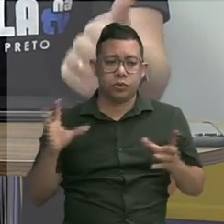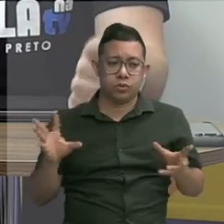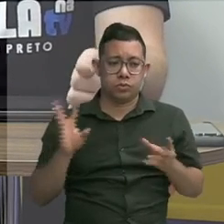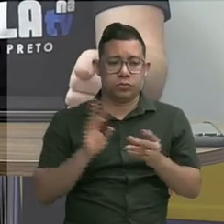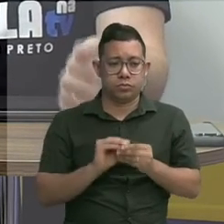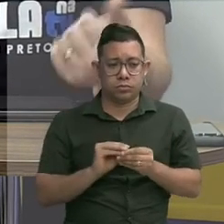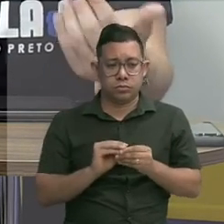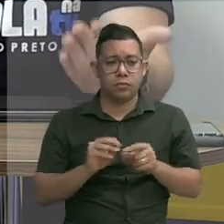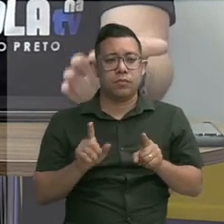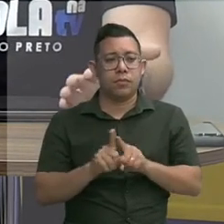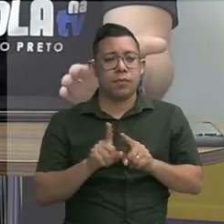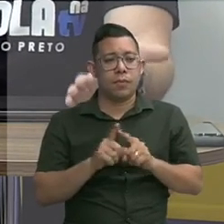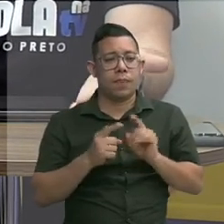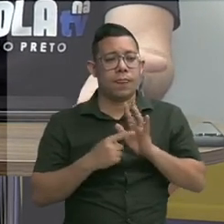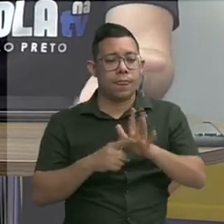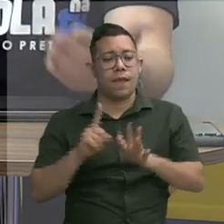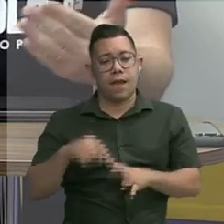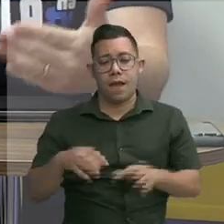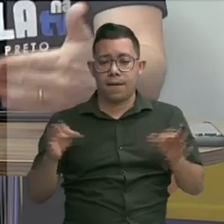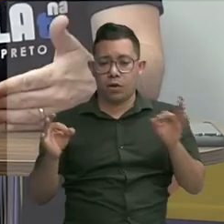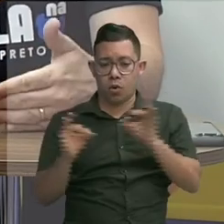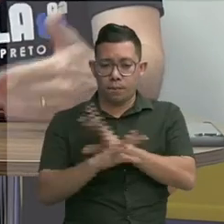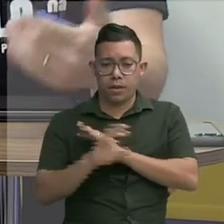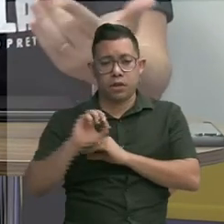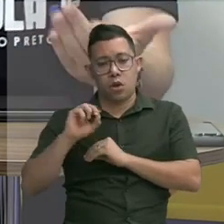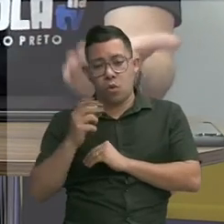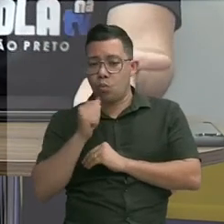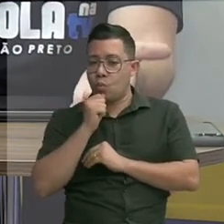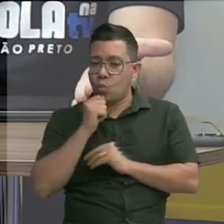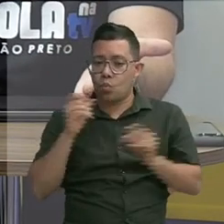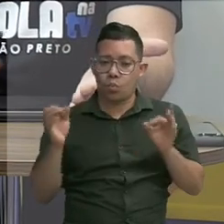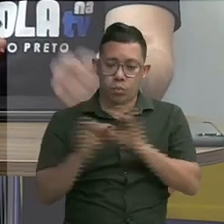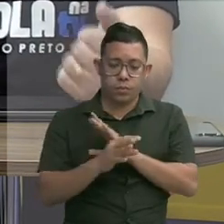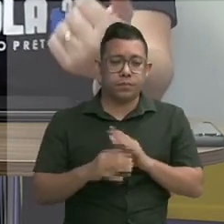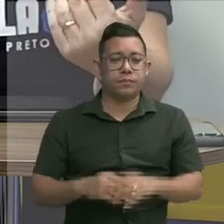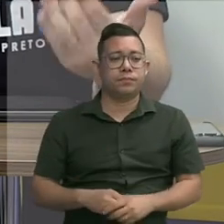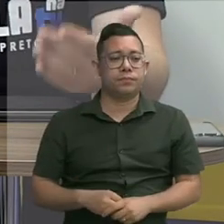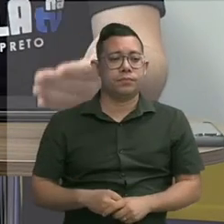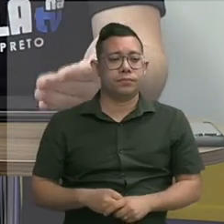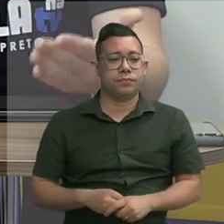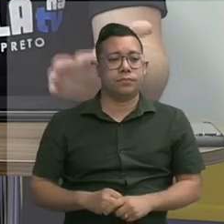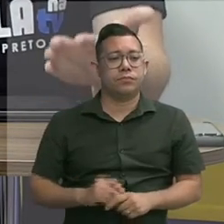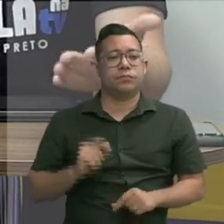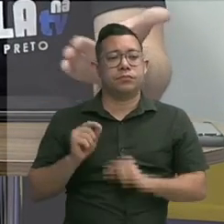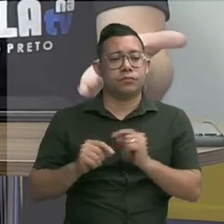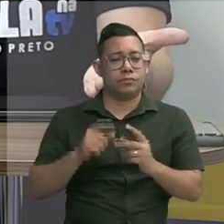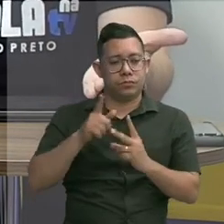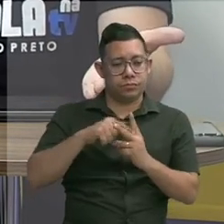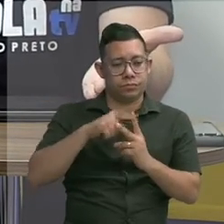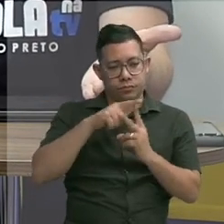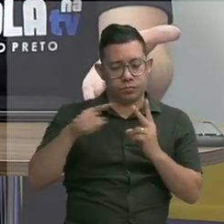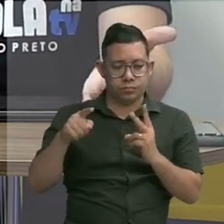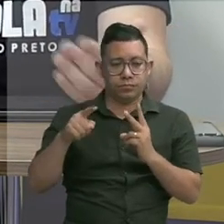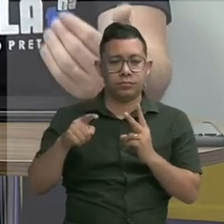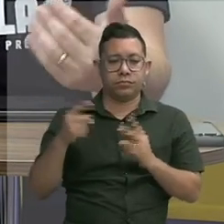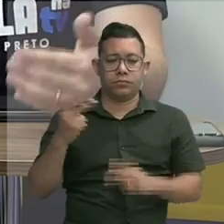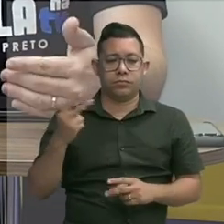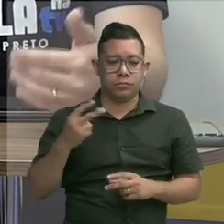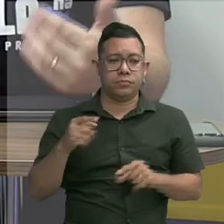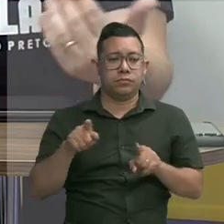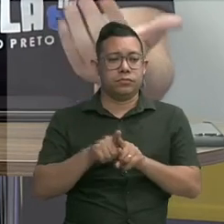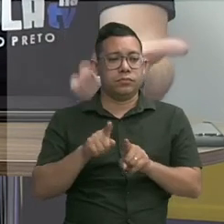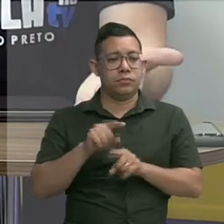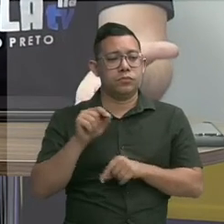gente a classificar uma equação 2º grau em completa ou incompleta O que é uma raiz de uma equação 2º grau